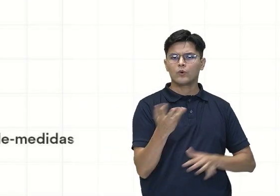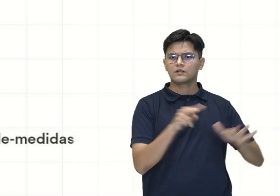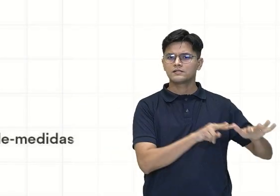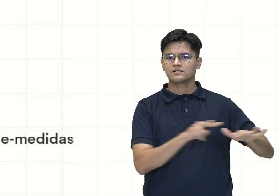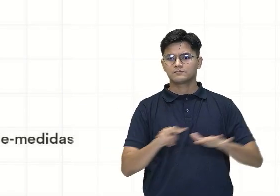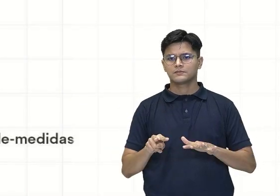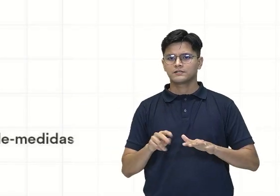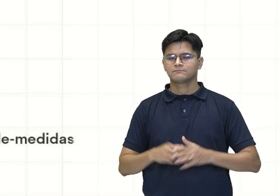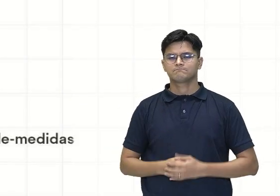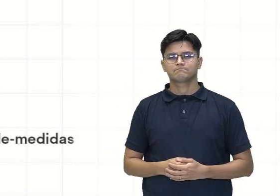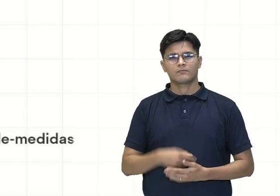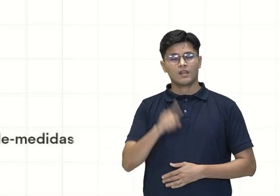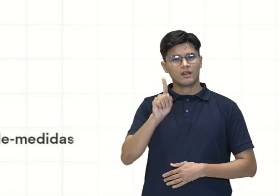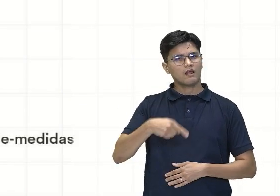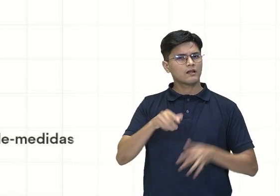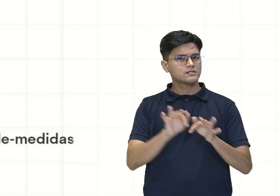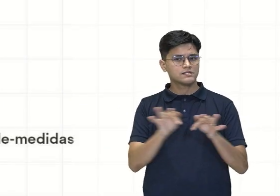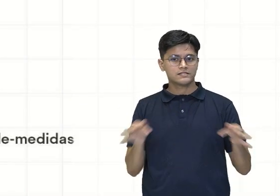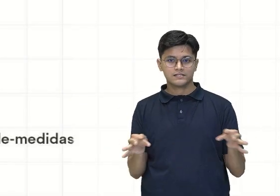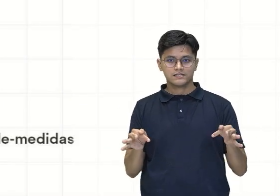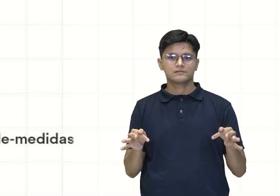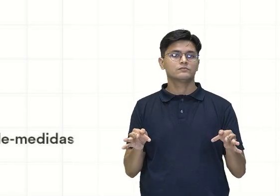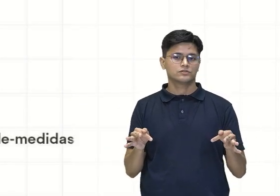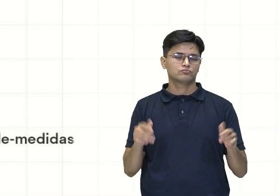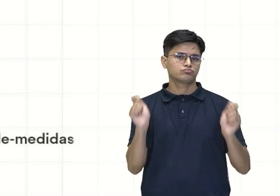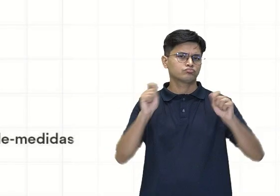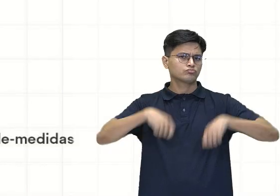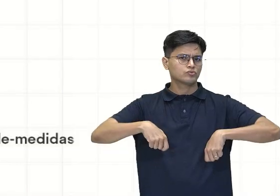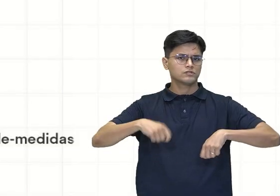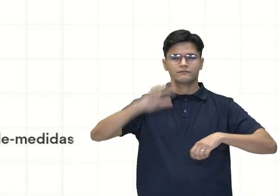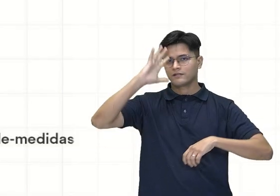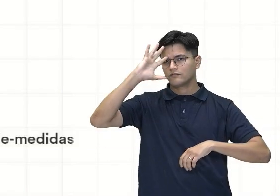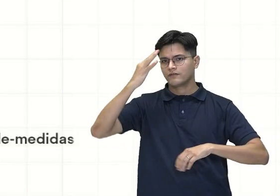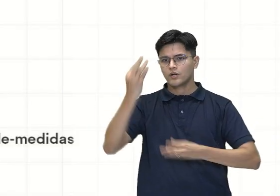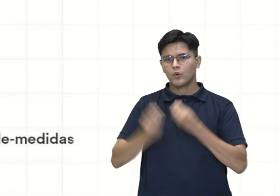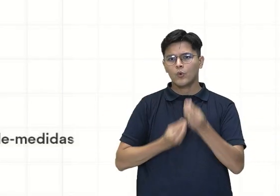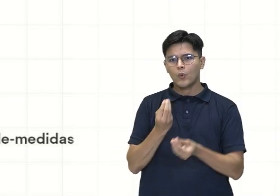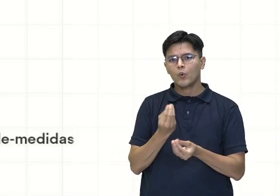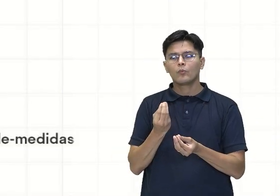simples, basta eu efetuar a minha divisão.